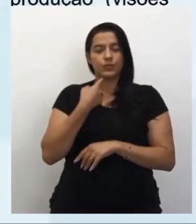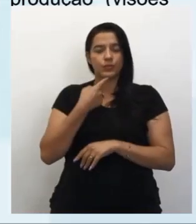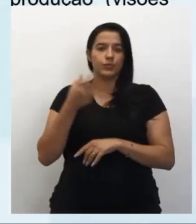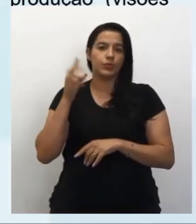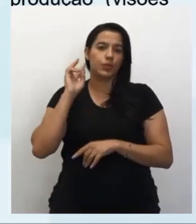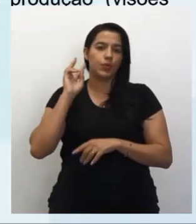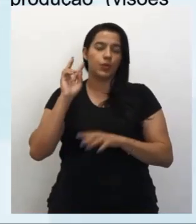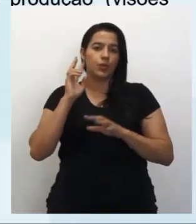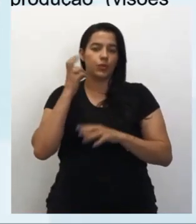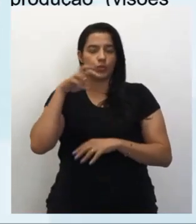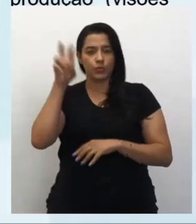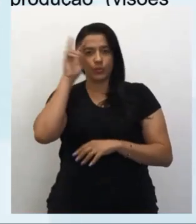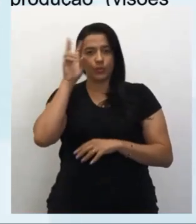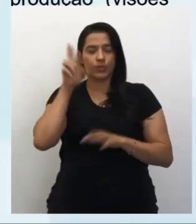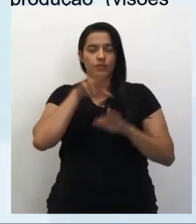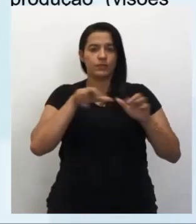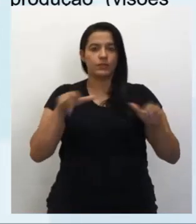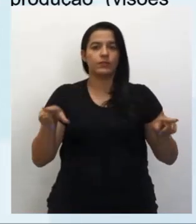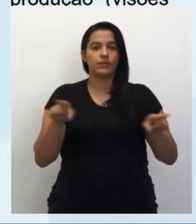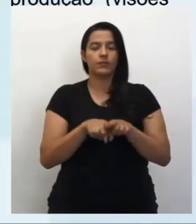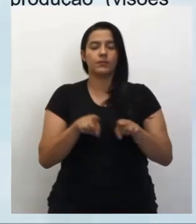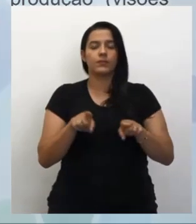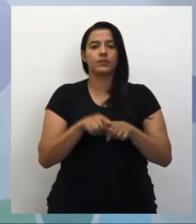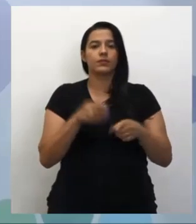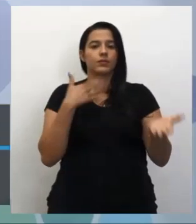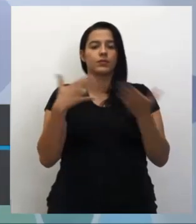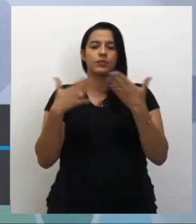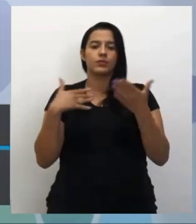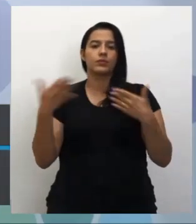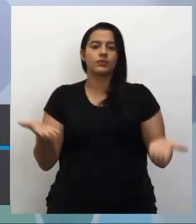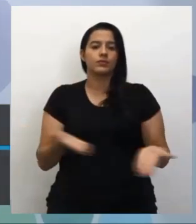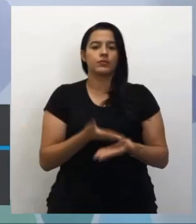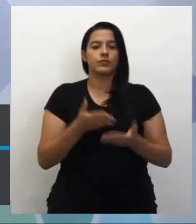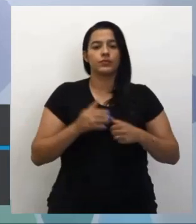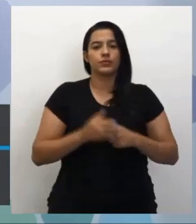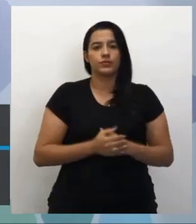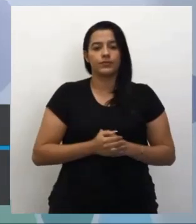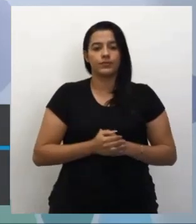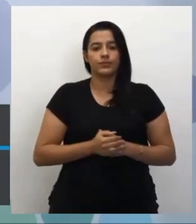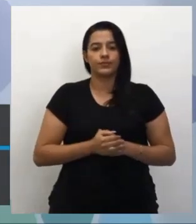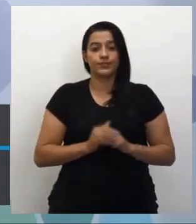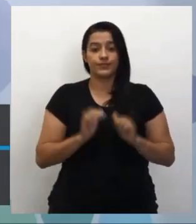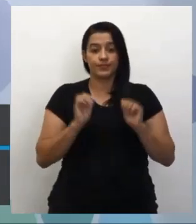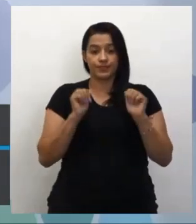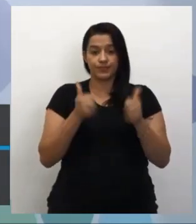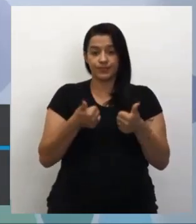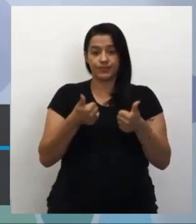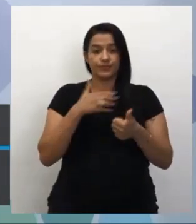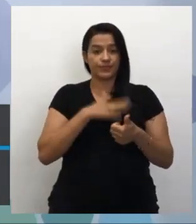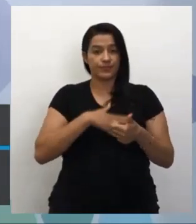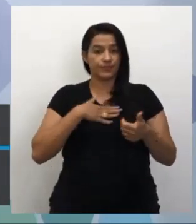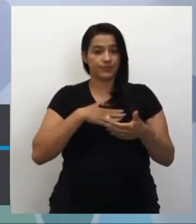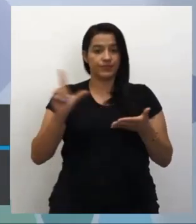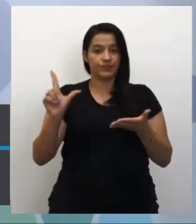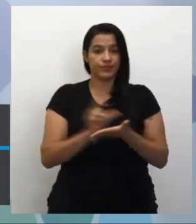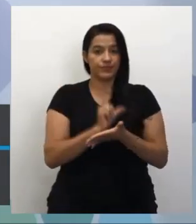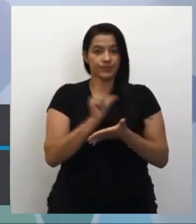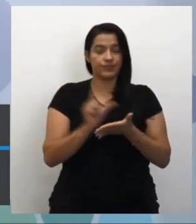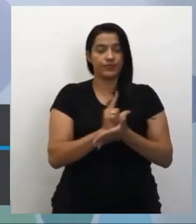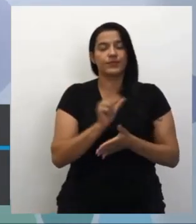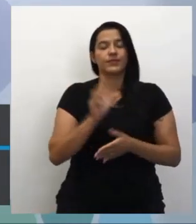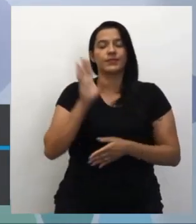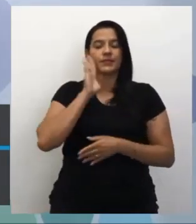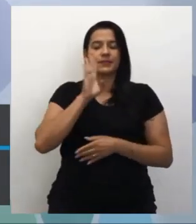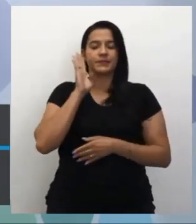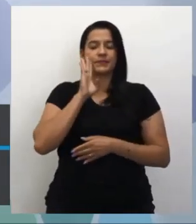etc. E o modo como dialogam com o presente. Sério que vamos falar de literatura? Gente, bem bacana.